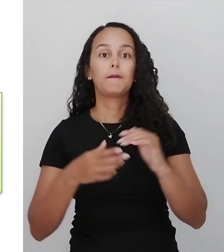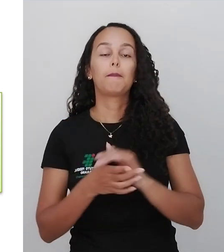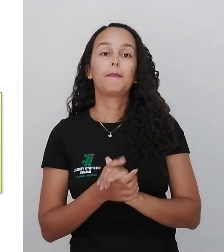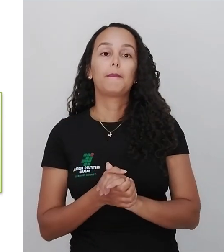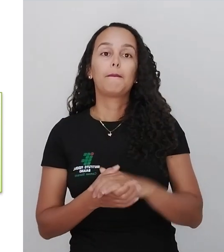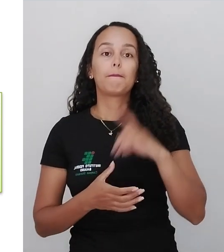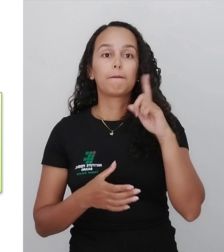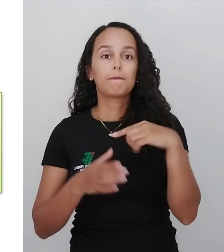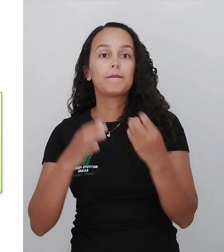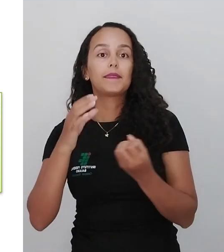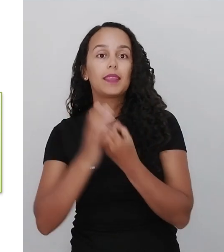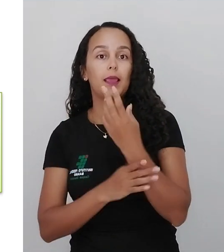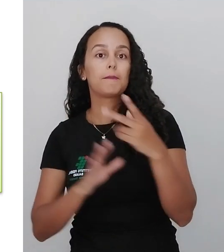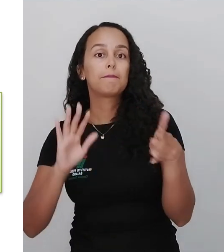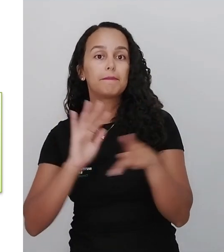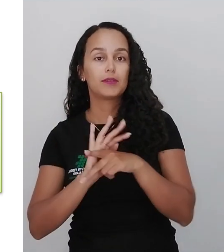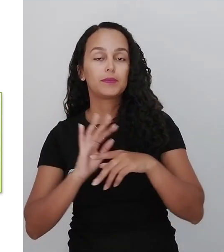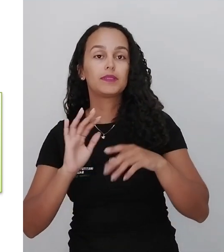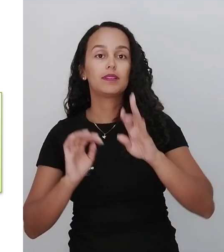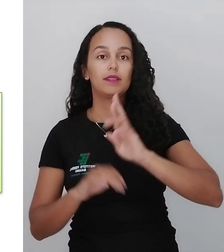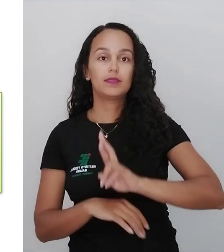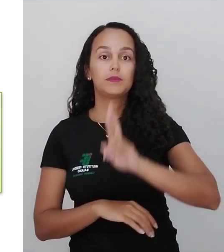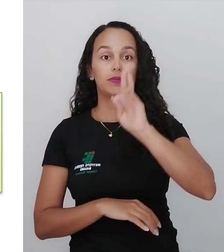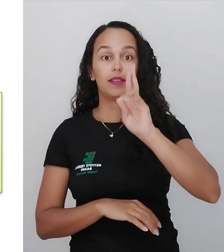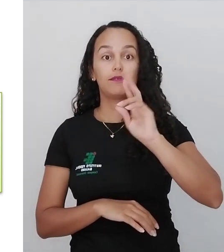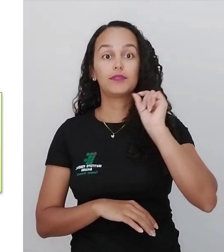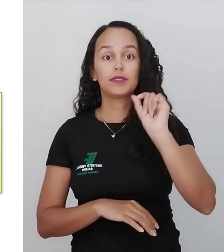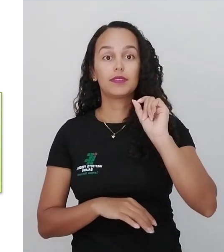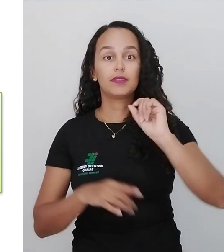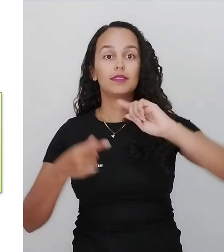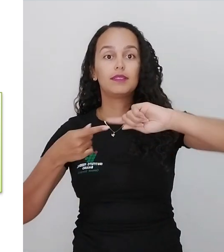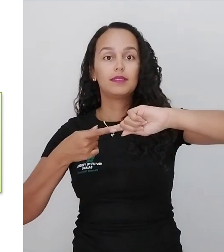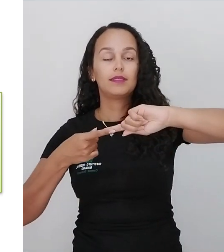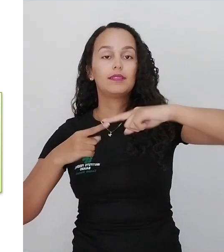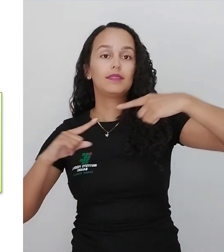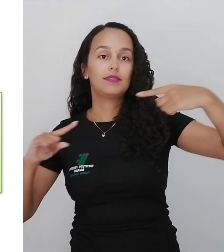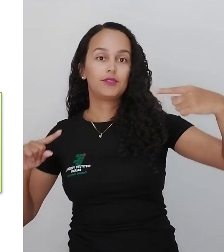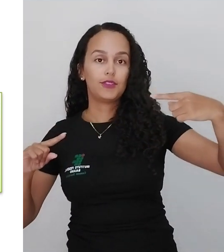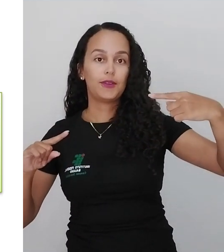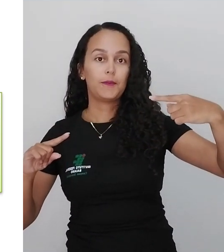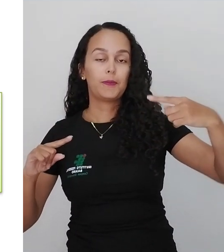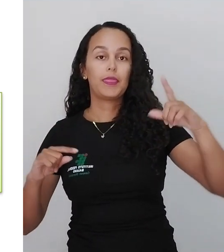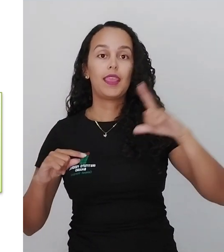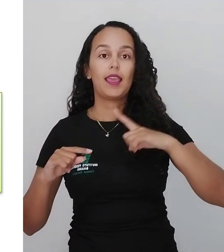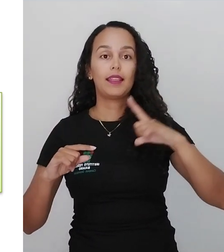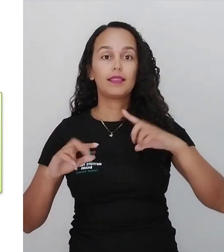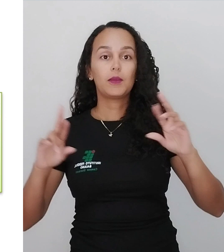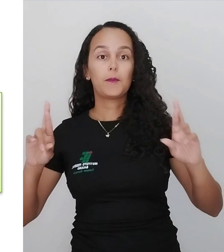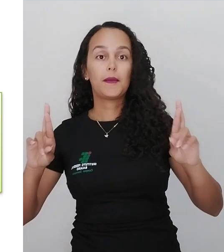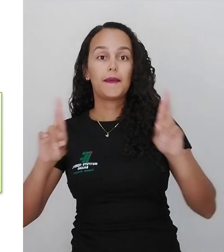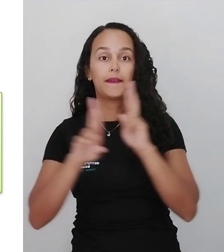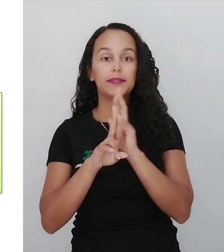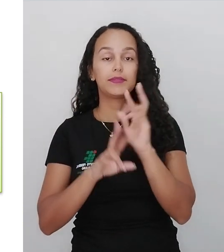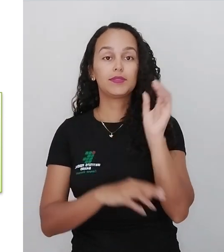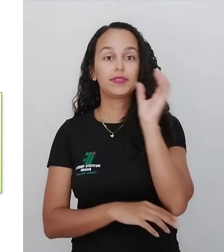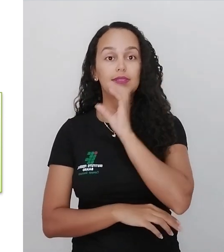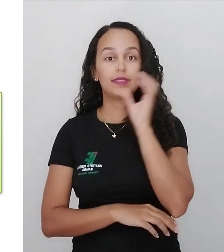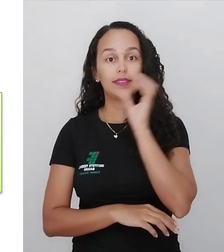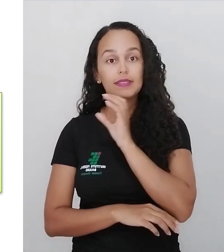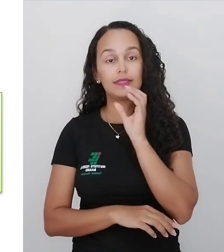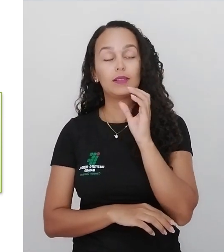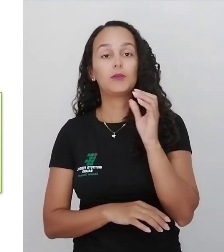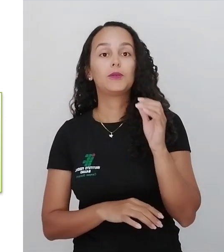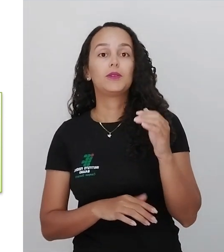que é a reação de aceleração de processos químicos, né? E é uma reação que a gente usa